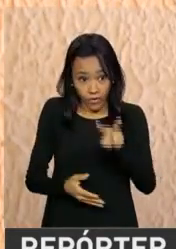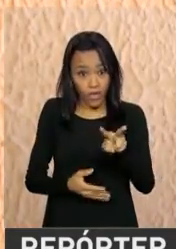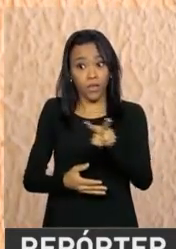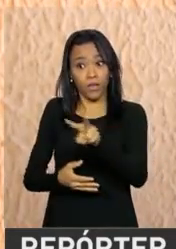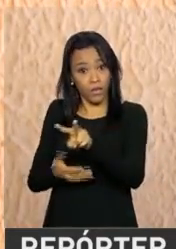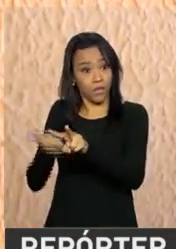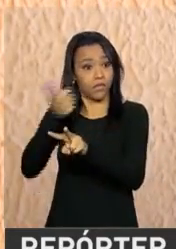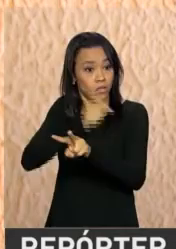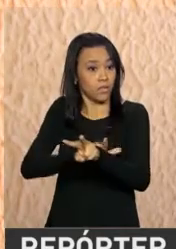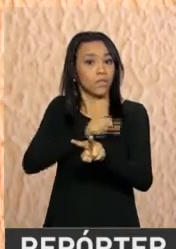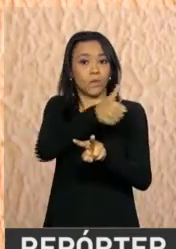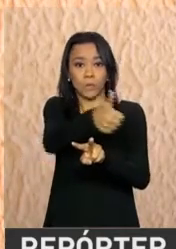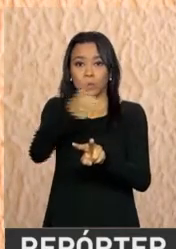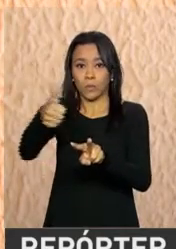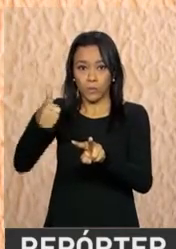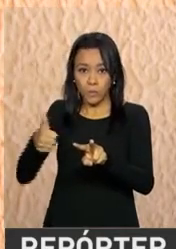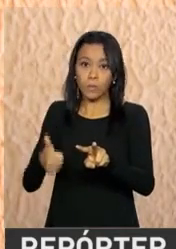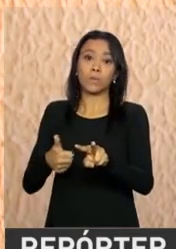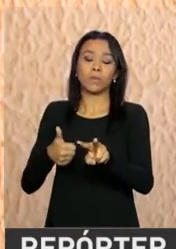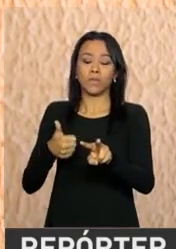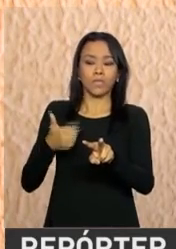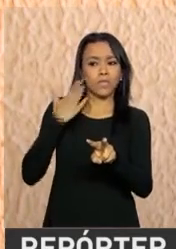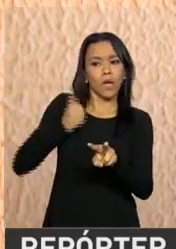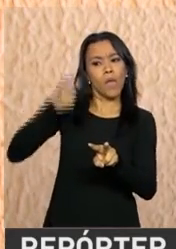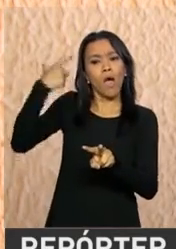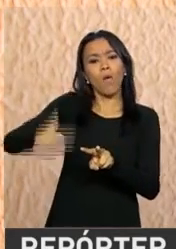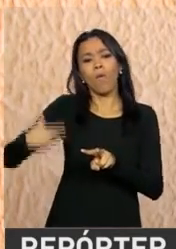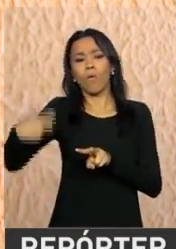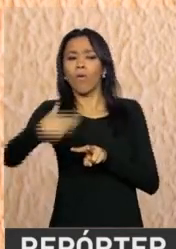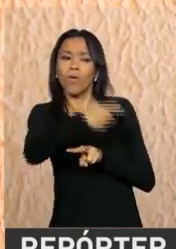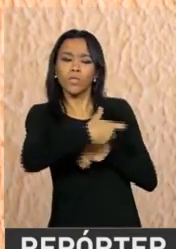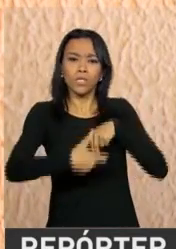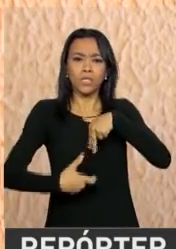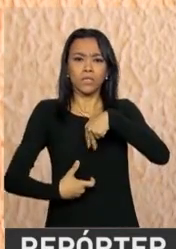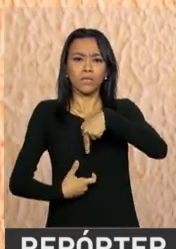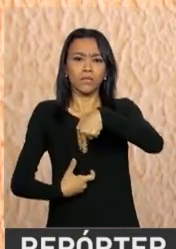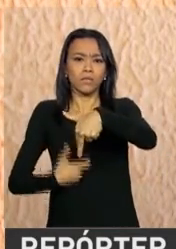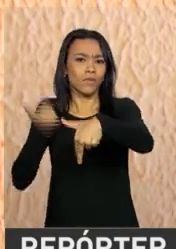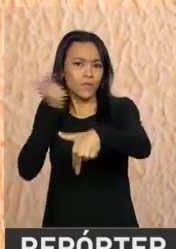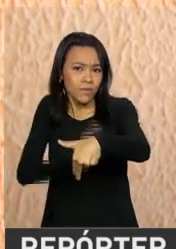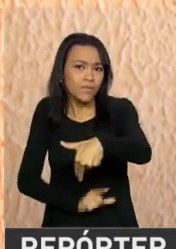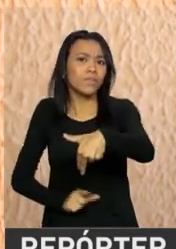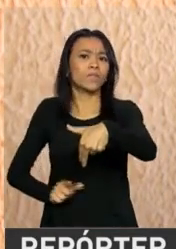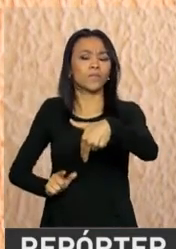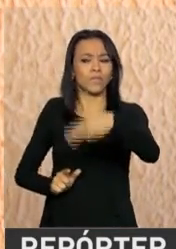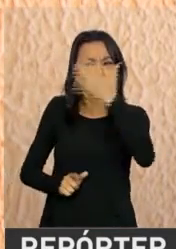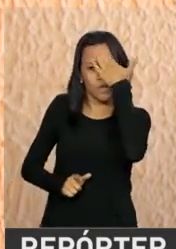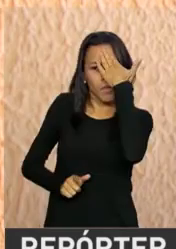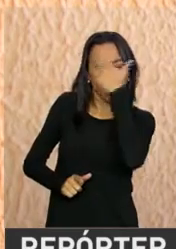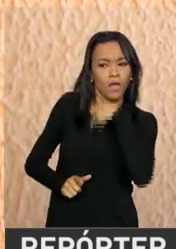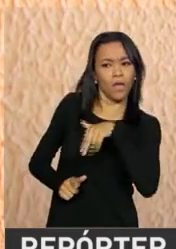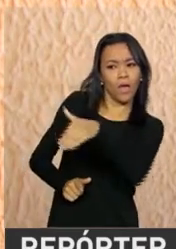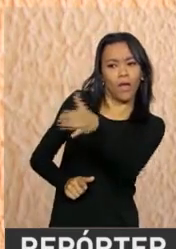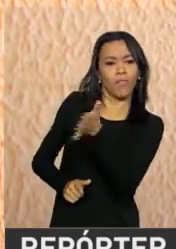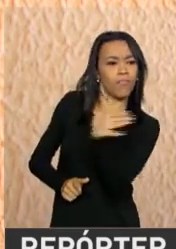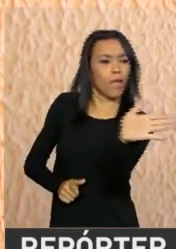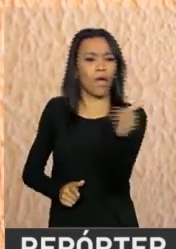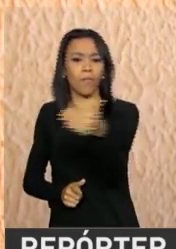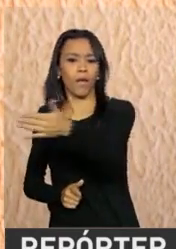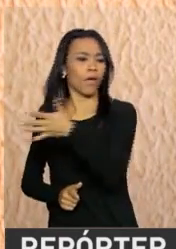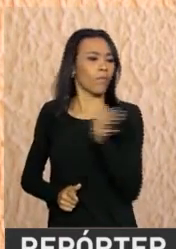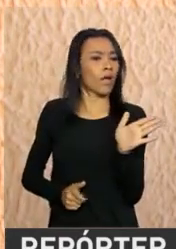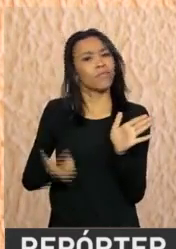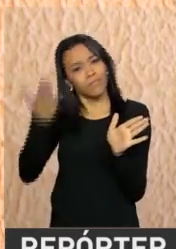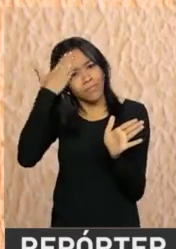da reflexo né eu consigo me situar andando neve localiza o melhor e para mim tudo